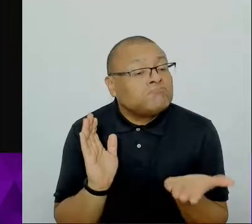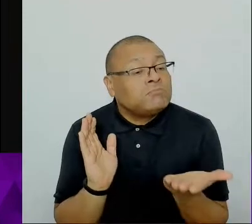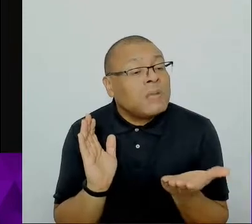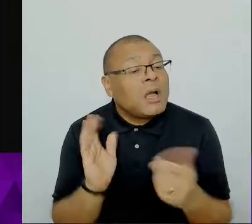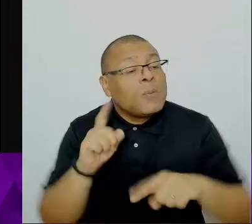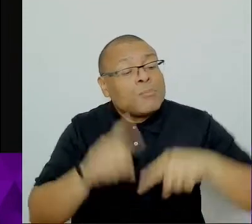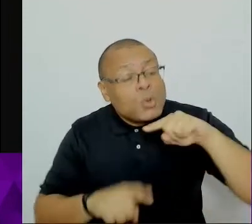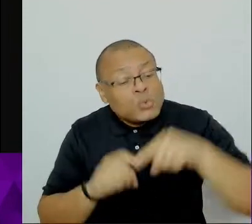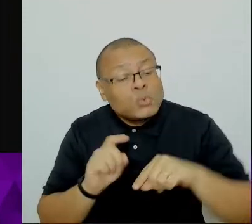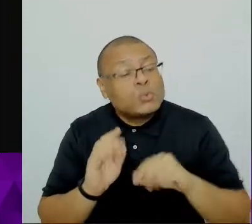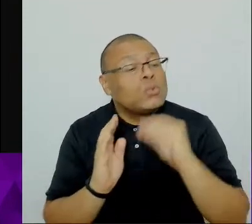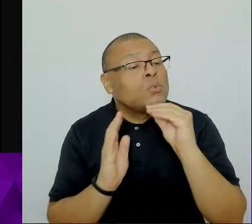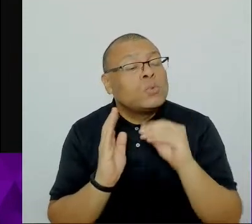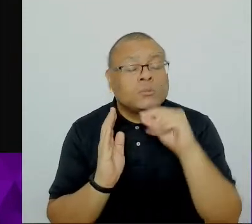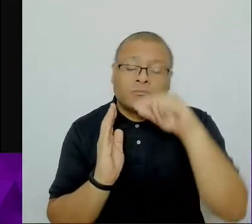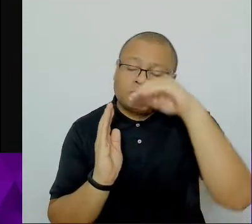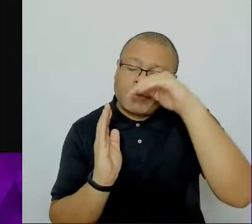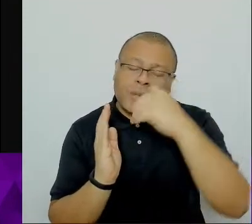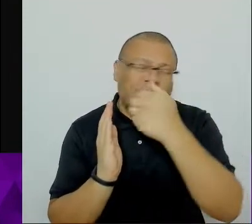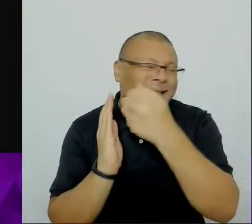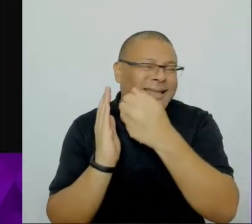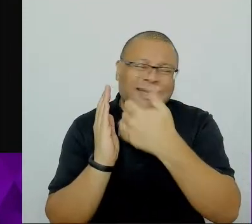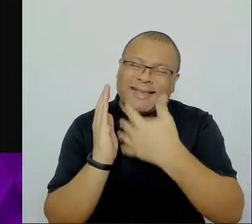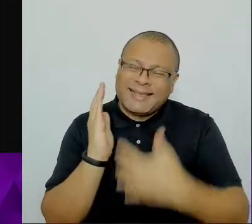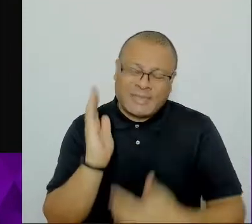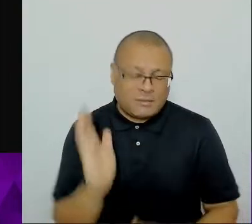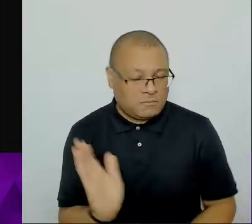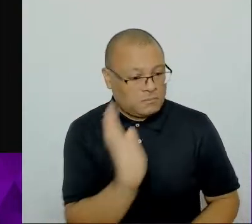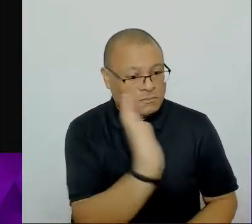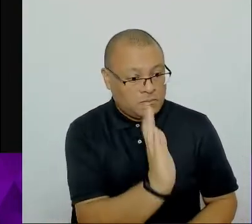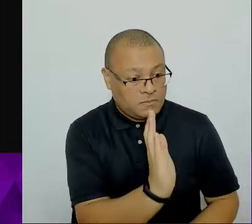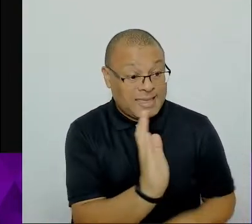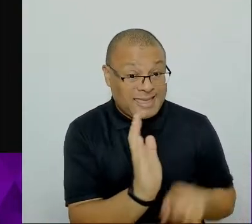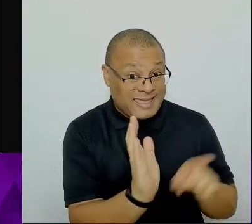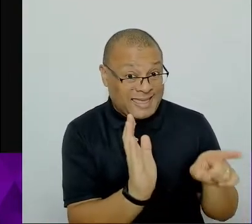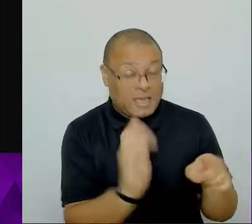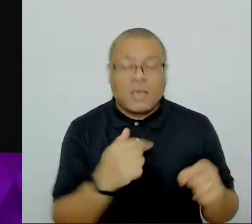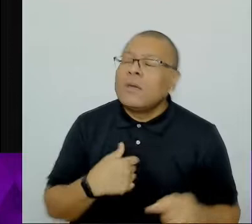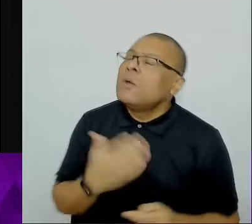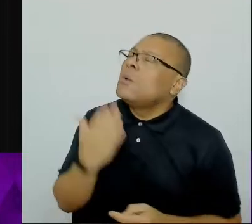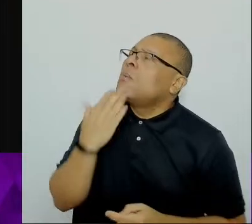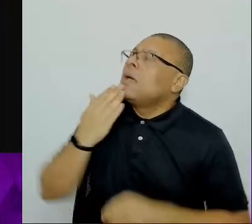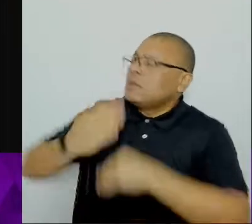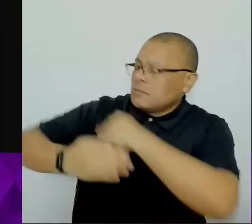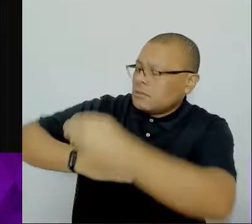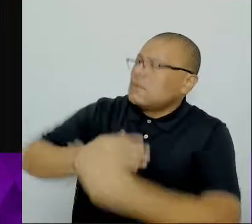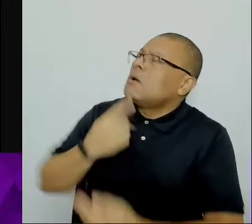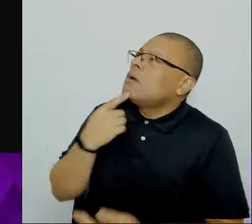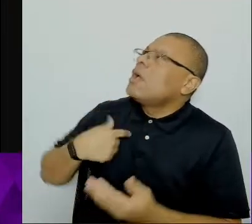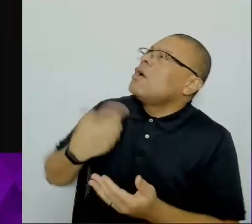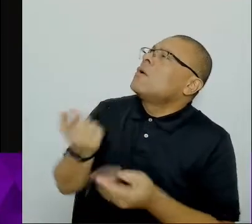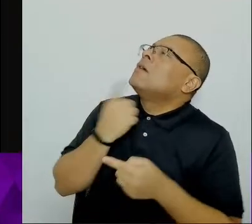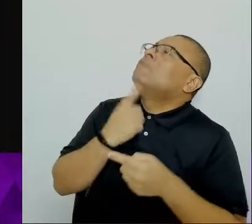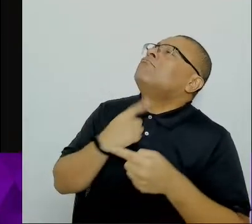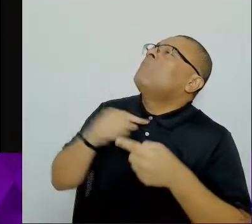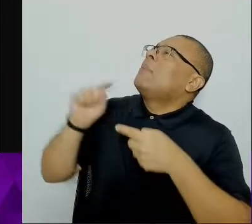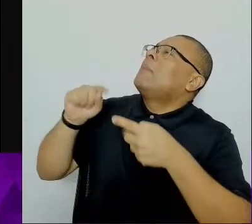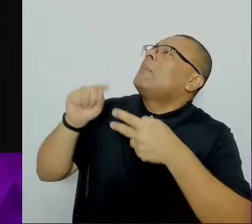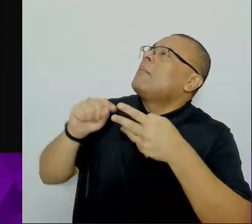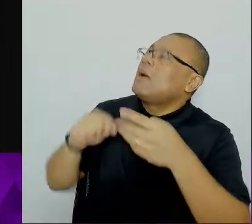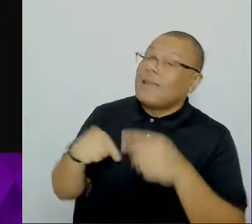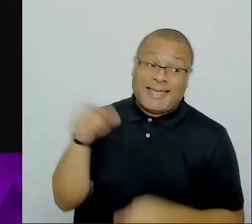são utilizados nesses pratos. E quando eu faço o pedido para esse garçom leva o pedido até a cozinha, que prepara o